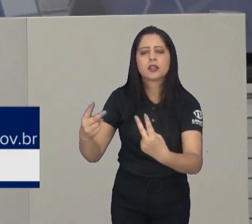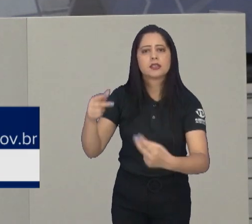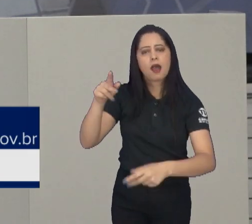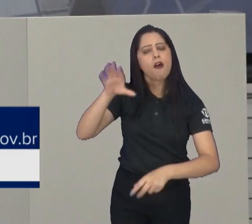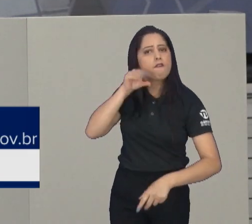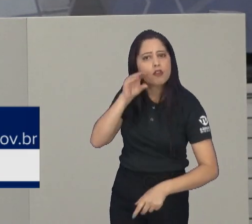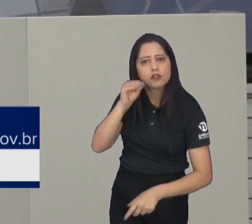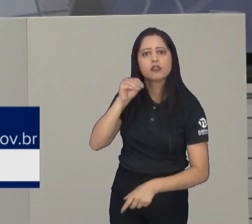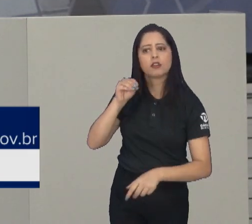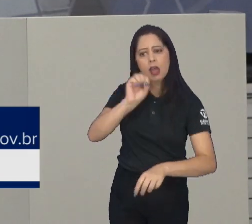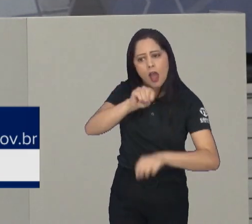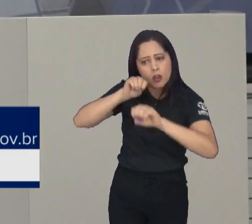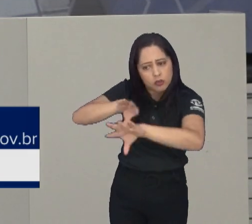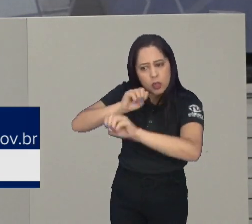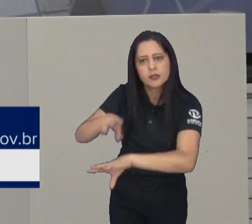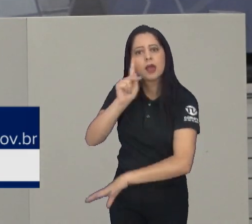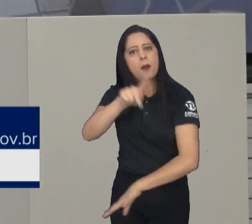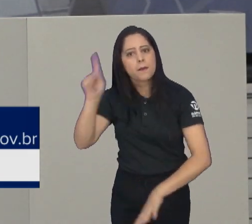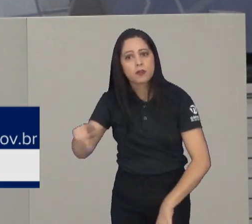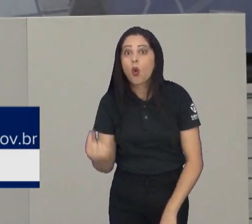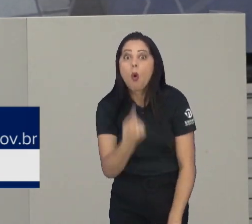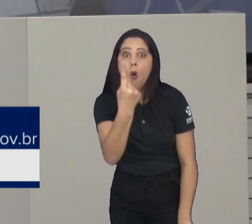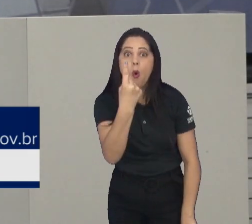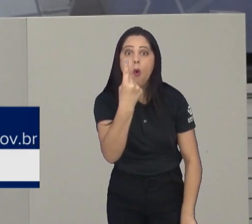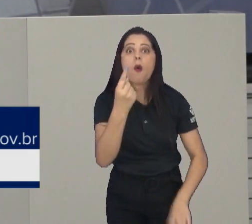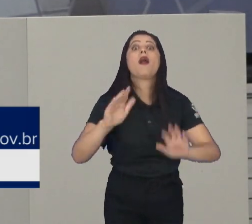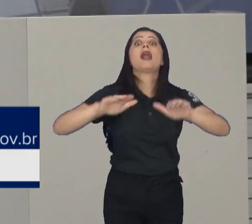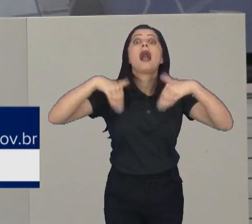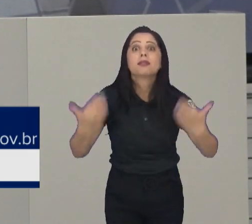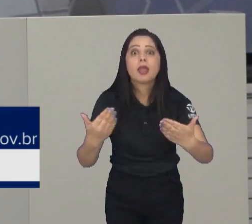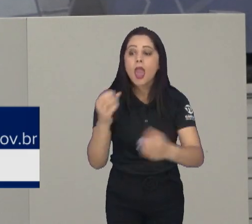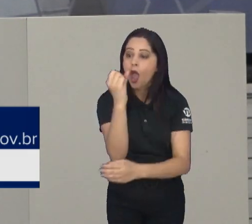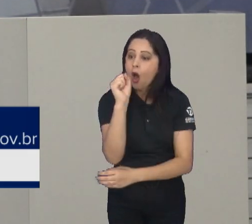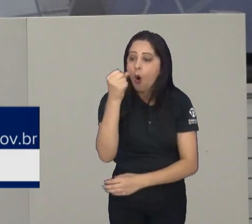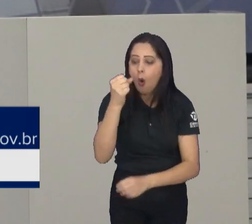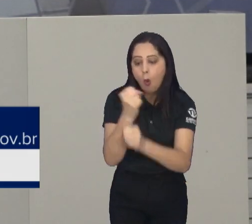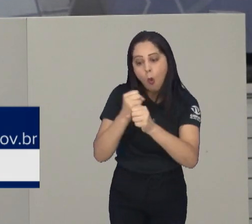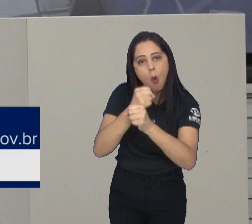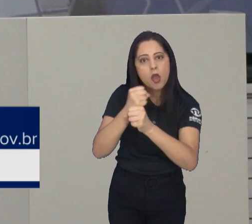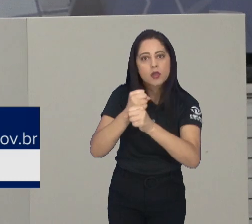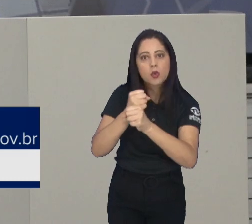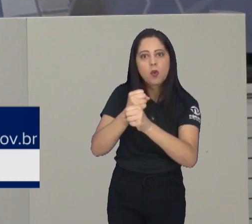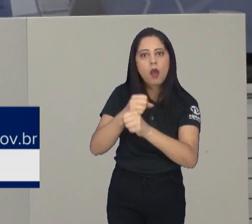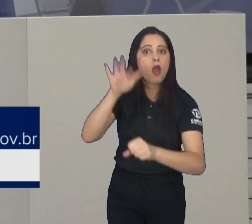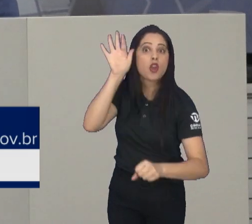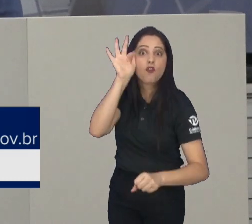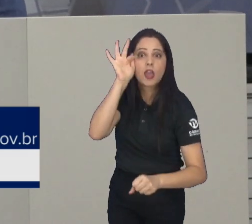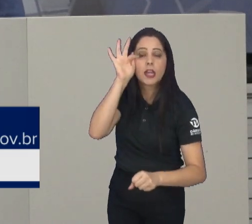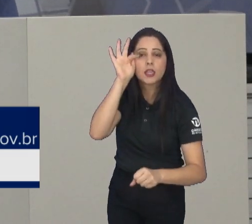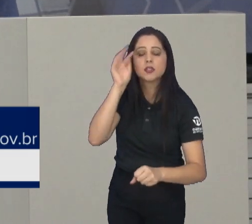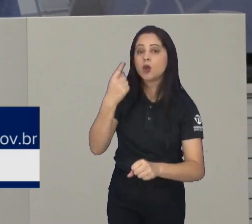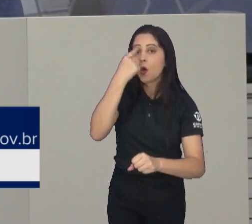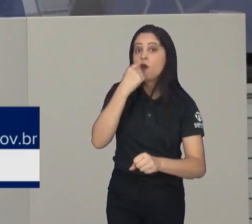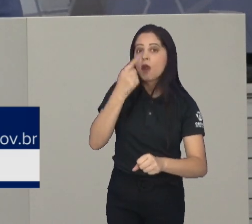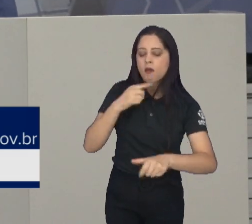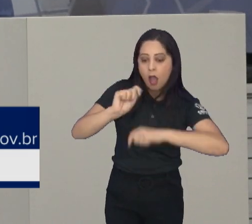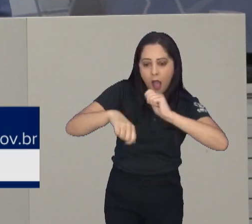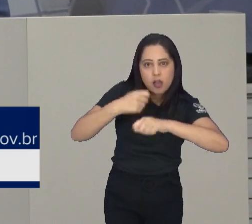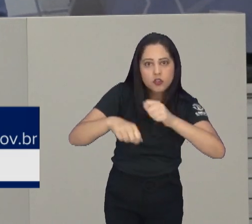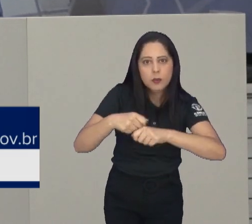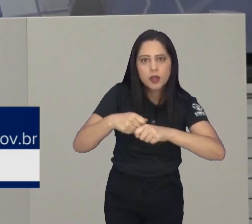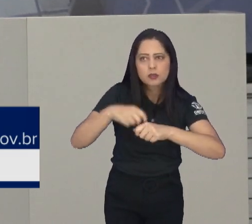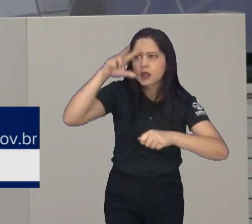os professores dessa cidade. Quase 8 anos de governo Felício e Anderson e não houve